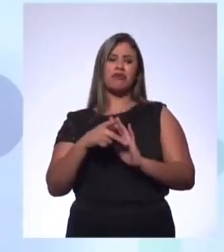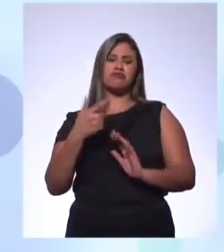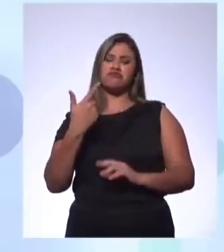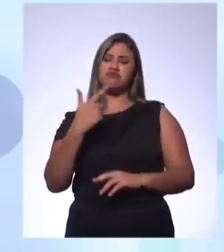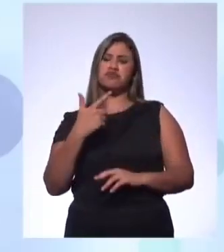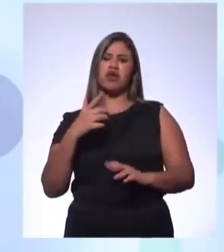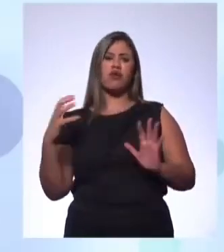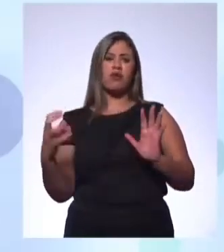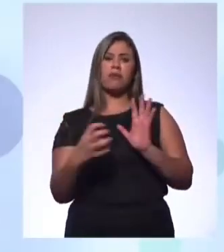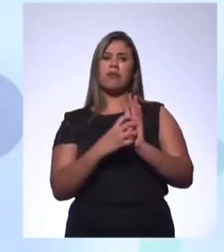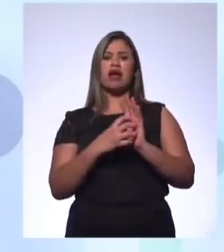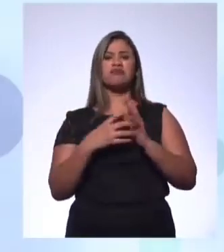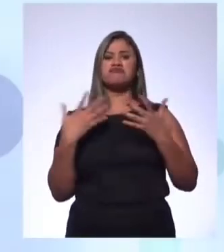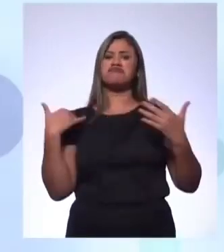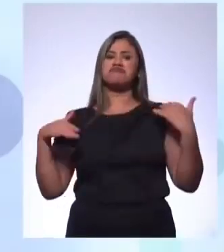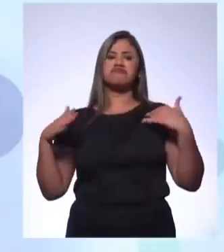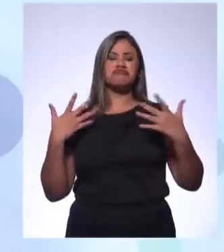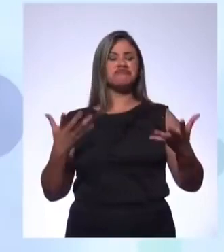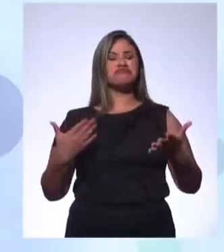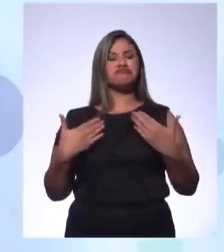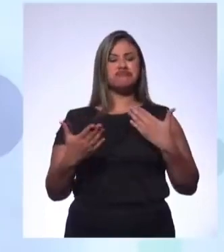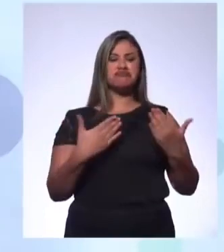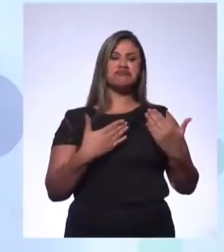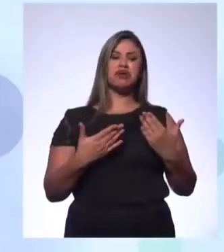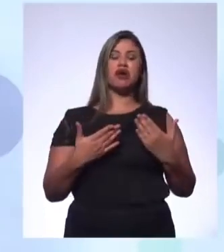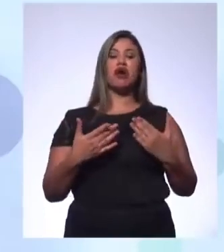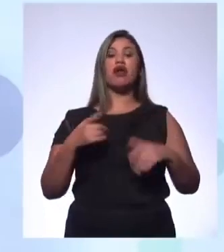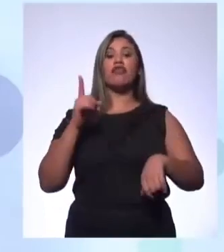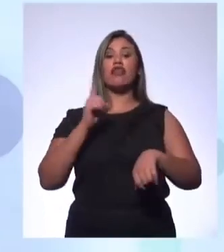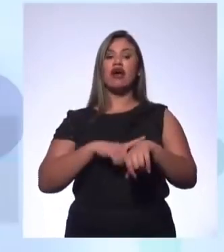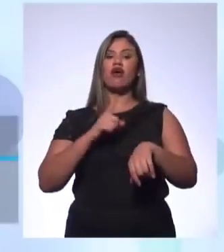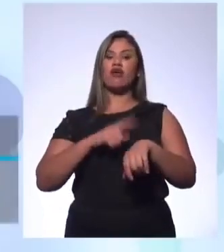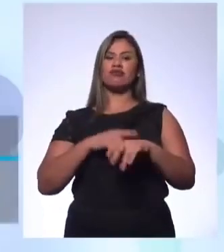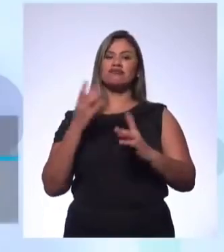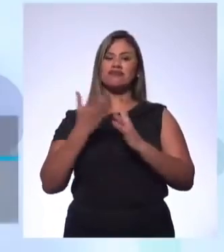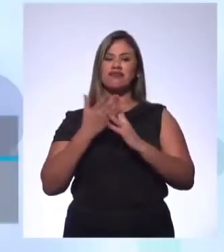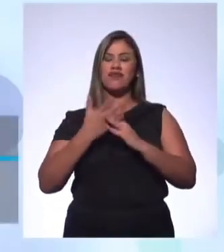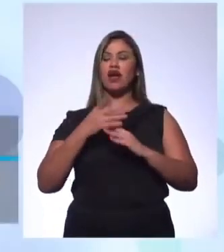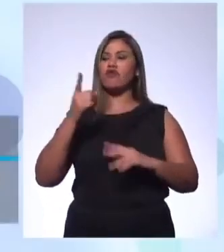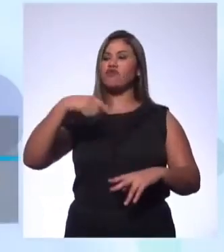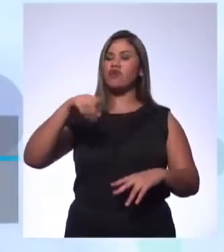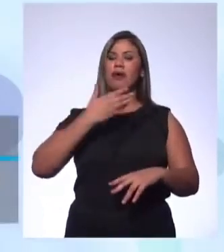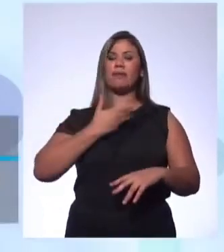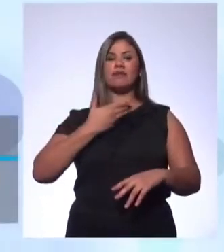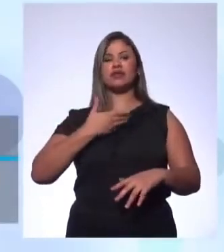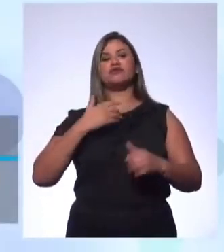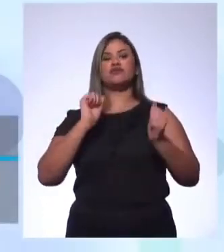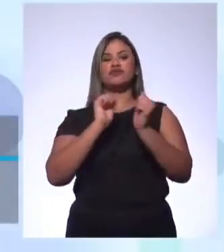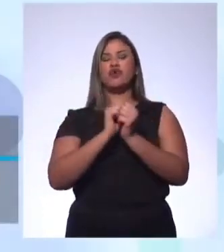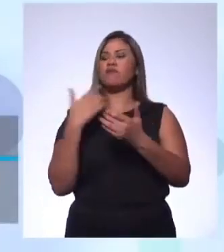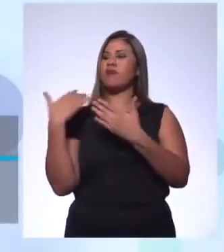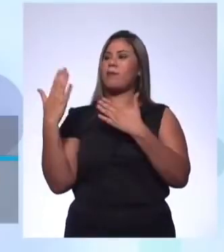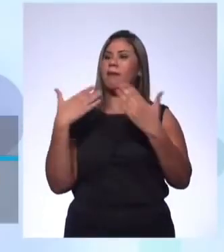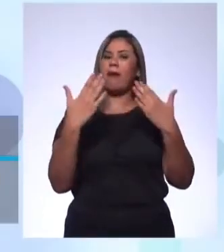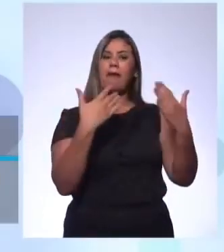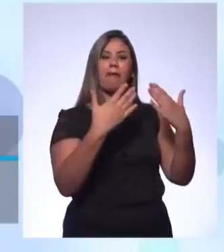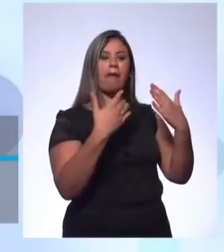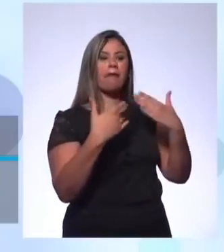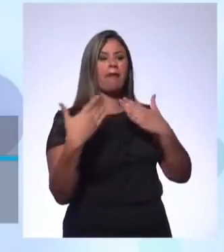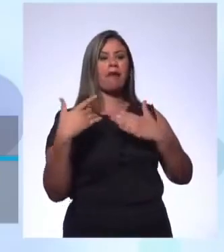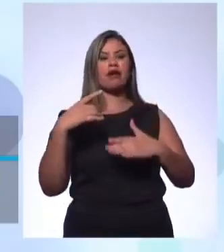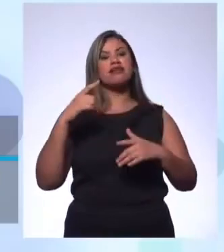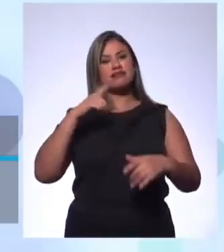queria causar era entreter, conversar. Você com seus amigos na hora do intervalo, contando o que aconteceu ontem, o que vai acontecer amanhã, inventando coisas, né? Aquele